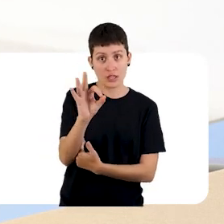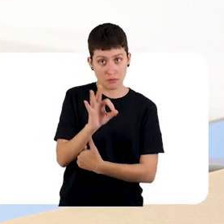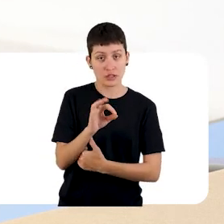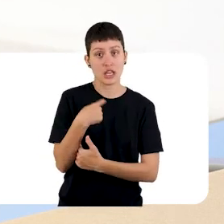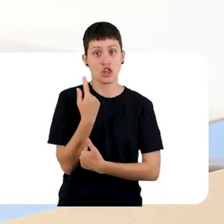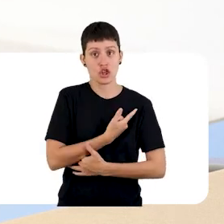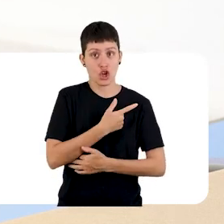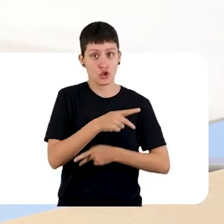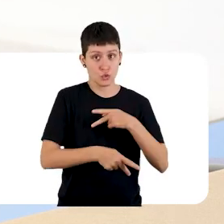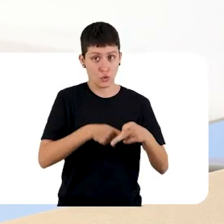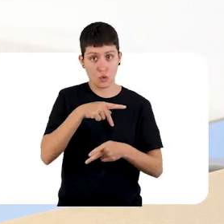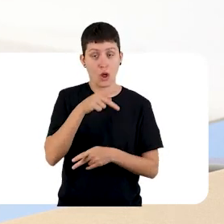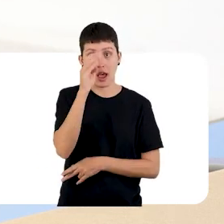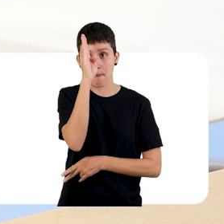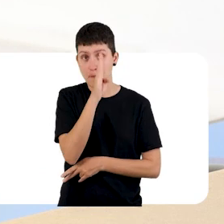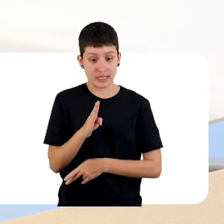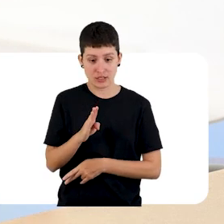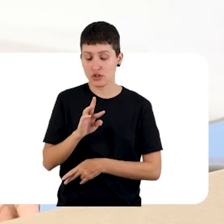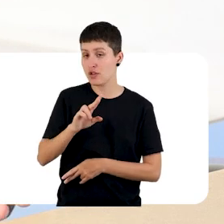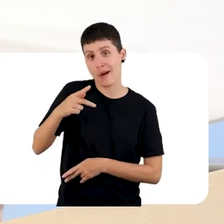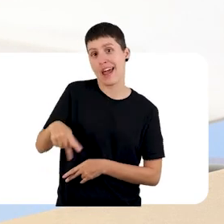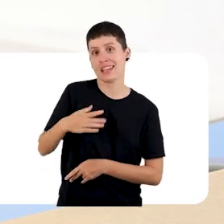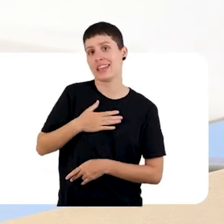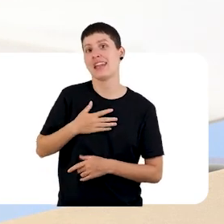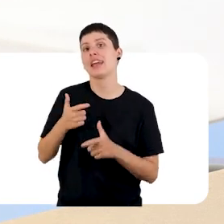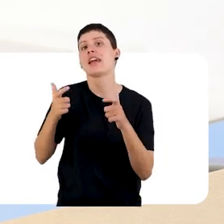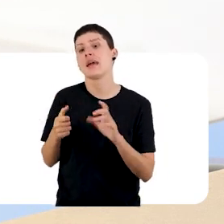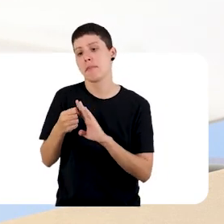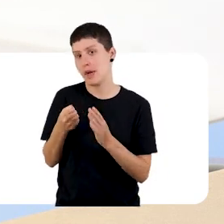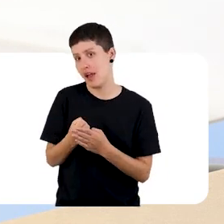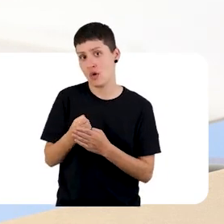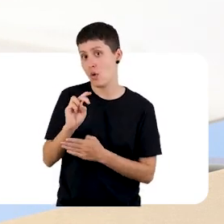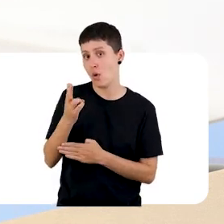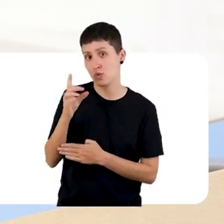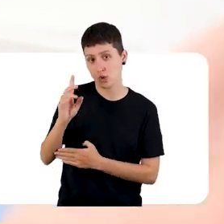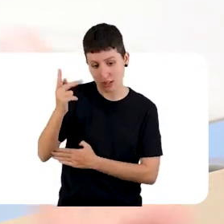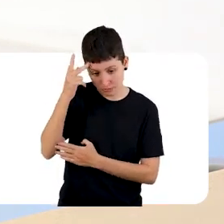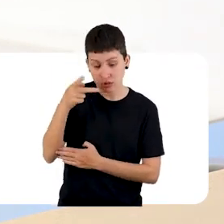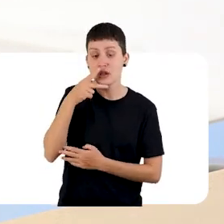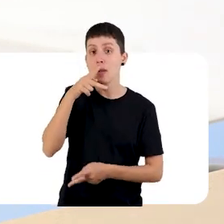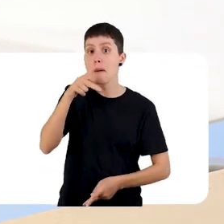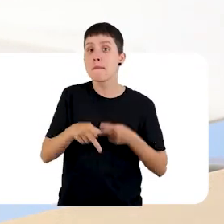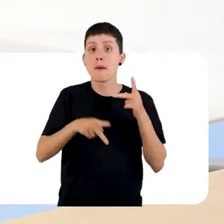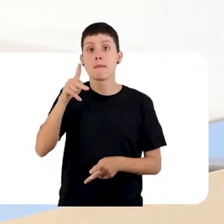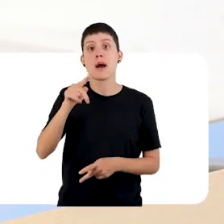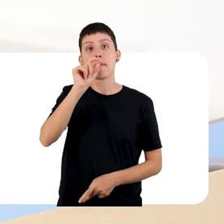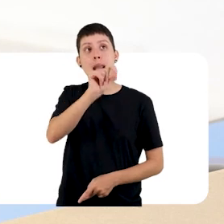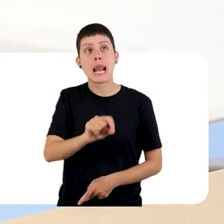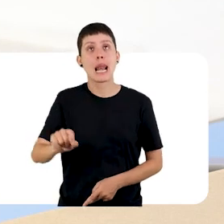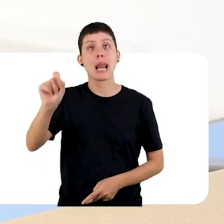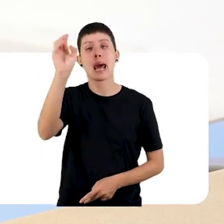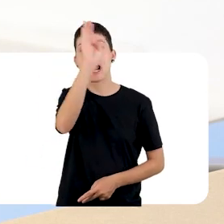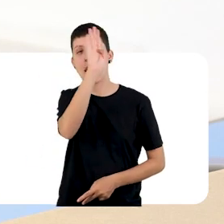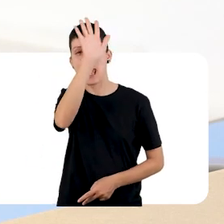40% da nossa população brasileira, né, não estou falando aqui do Jardim Pantanal, de São Paulo, eu estou falando da população brasileira como um